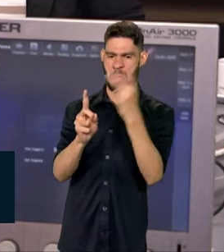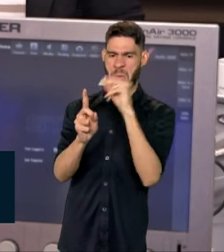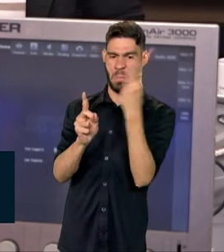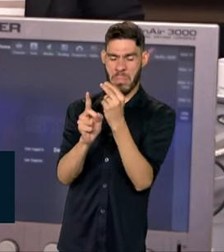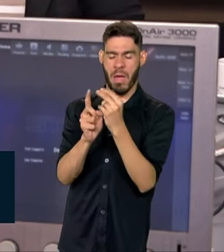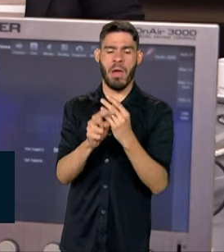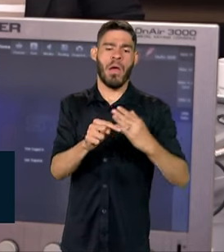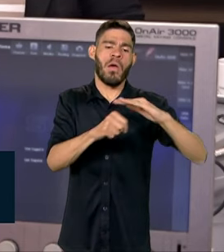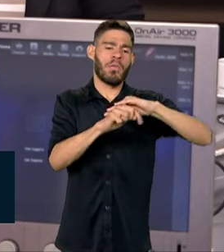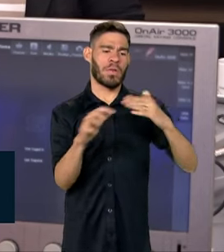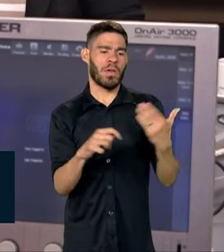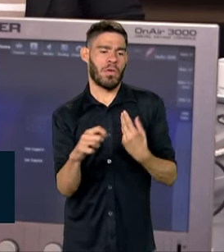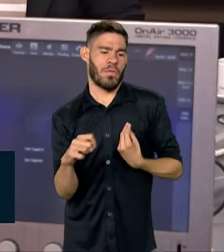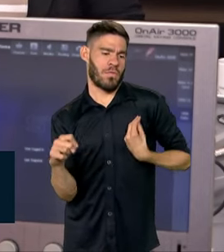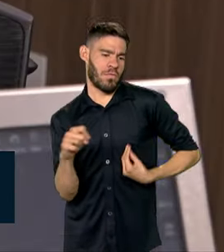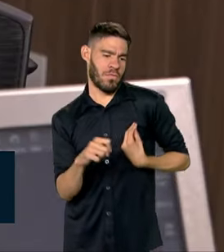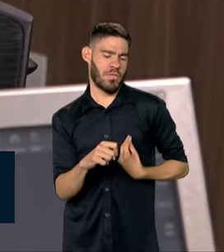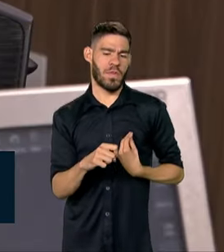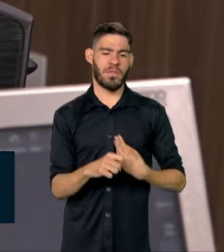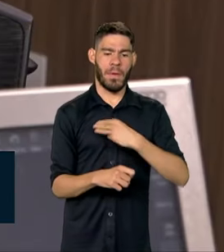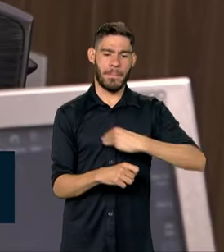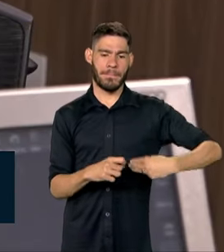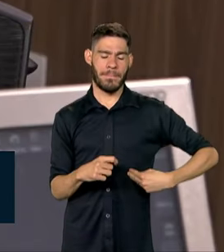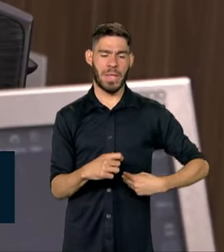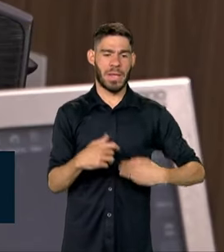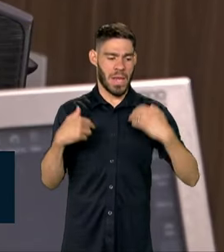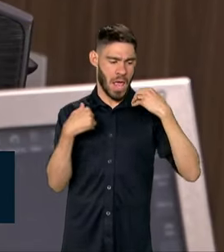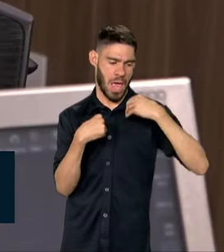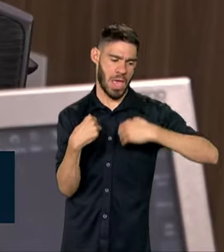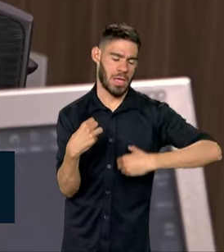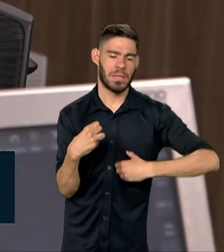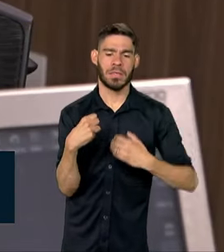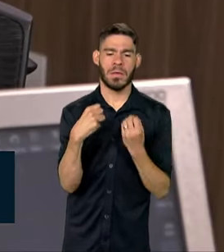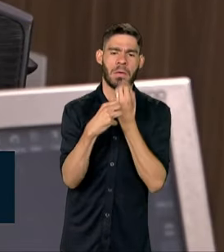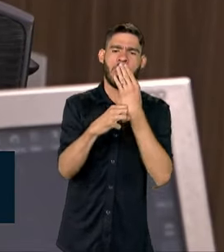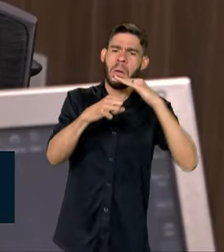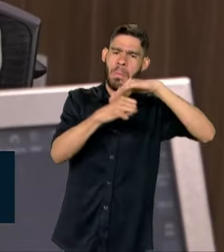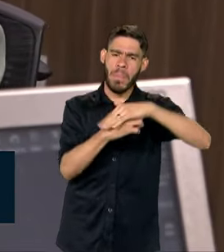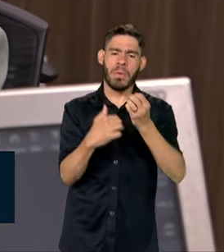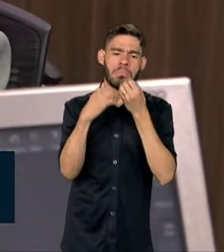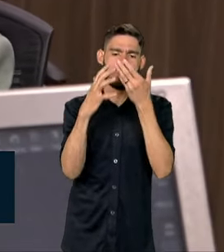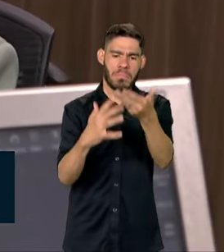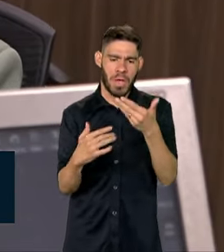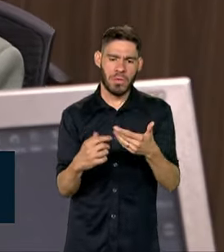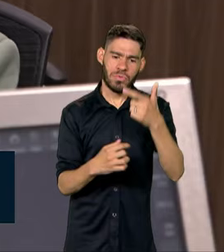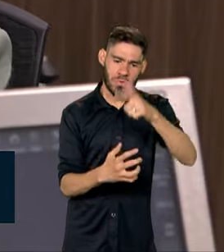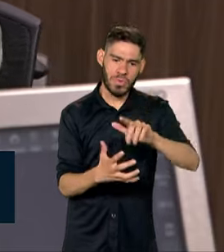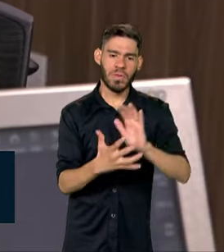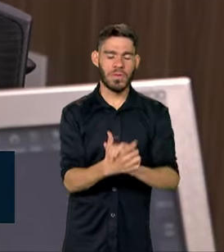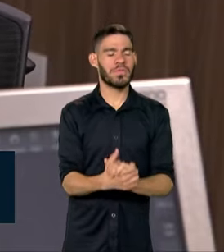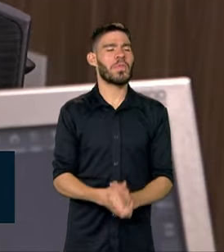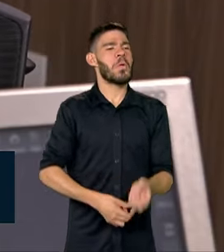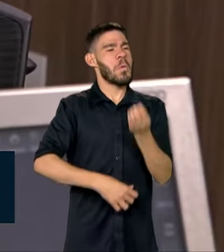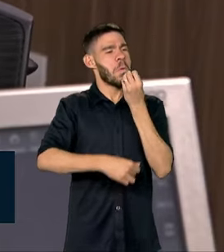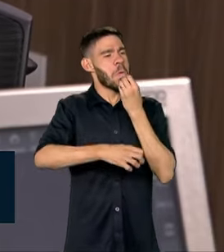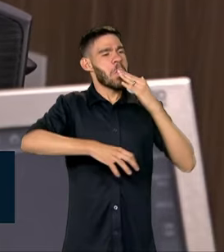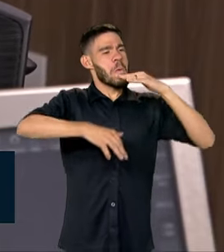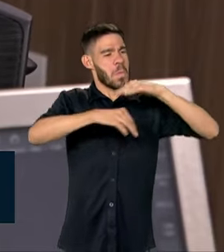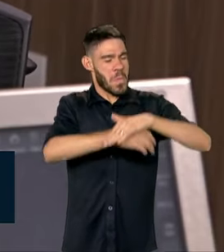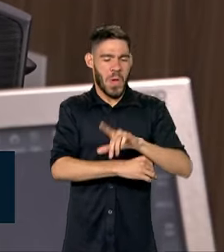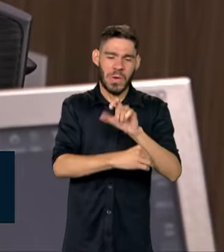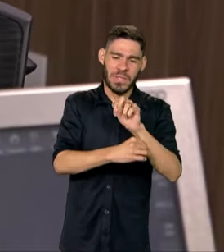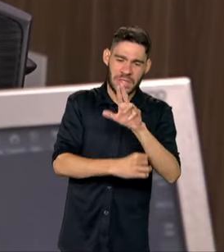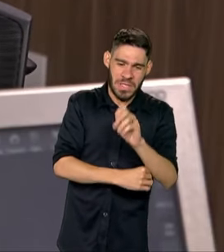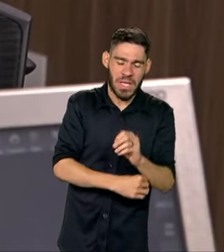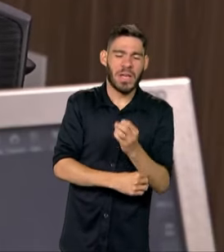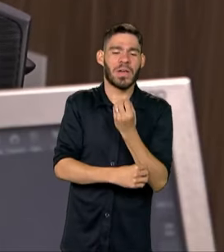Nós conversamos agora ao vivo com a ministra das Mulheres, Cida Gonçalves. Boa noite, ministra. Bem-vinda mais uma vez. Boa noite, Luciano. Boa